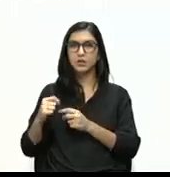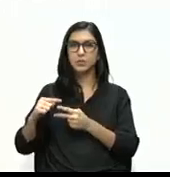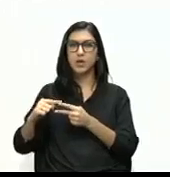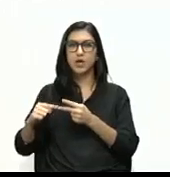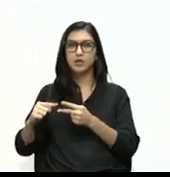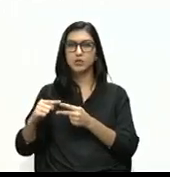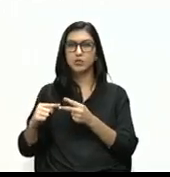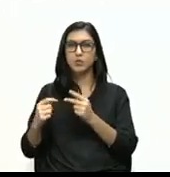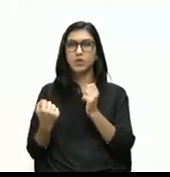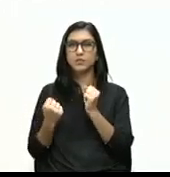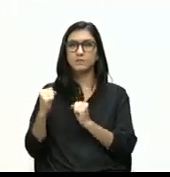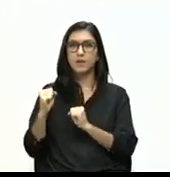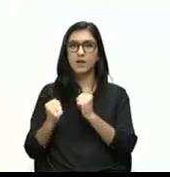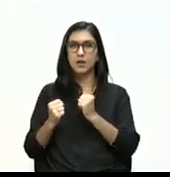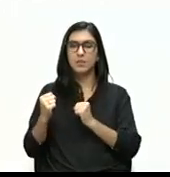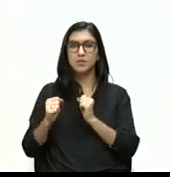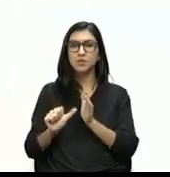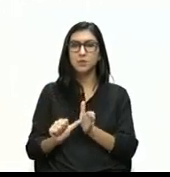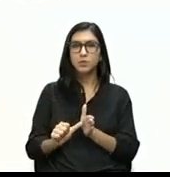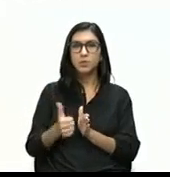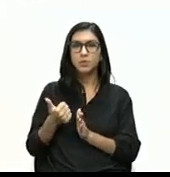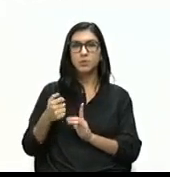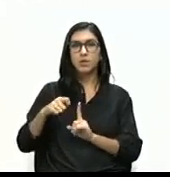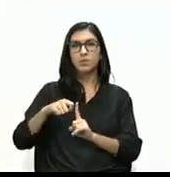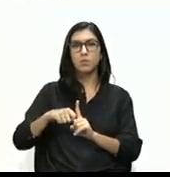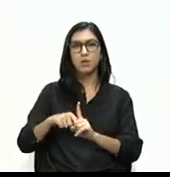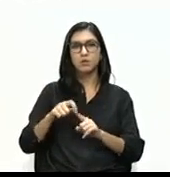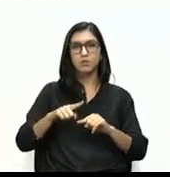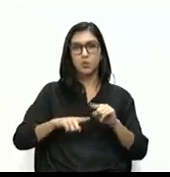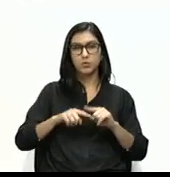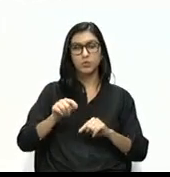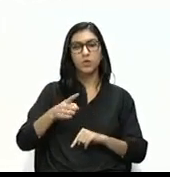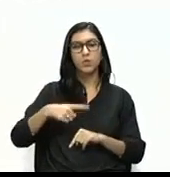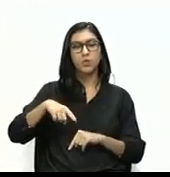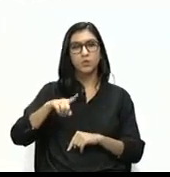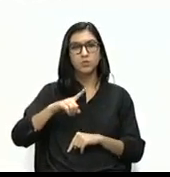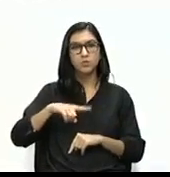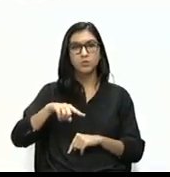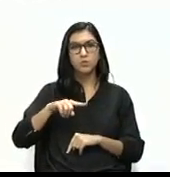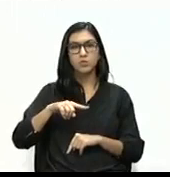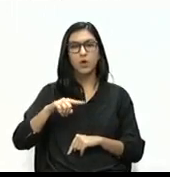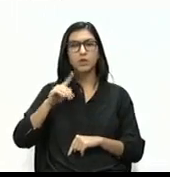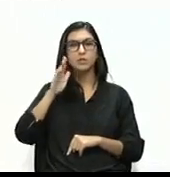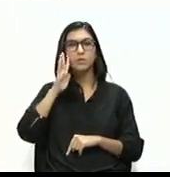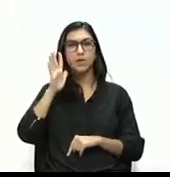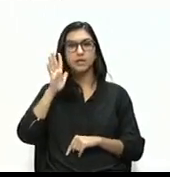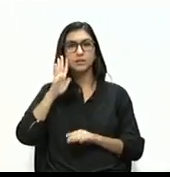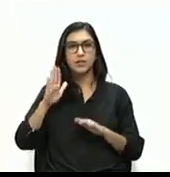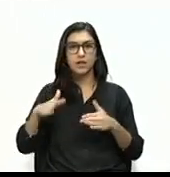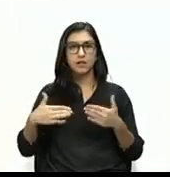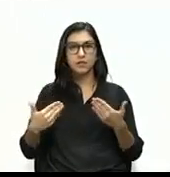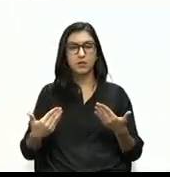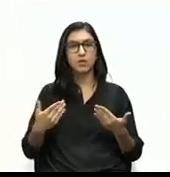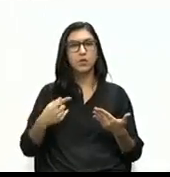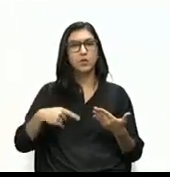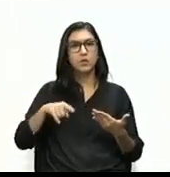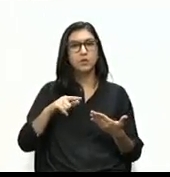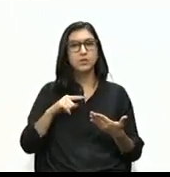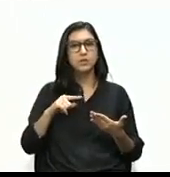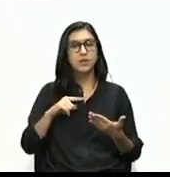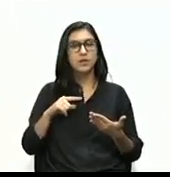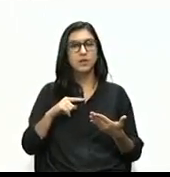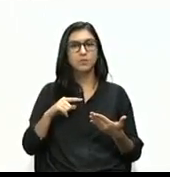duas fábricas no primeiro mês de produção? Isso nós vamos pensar, então, que nós vamos ter